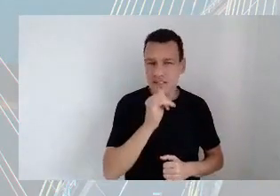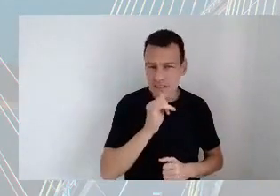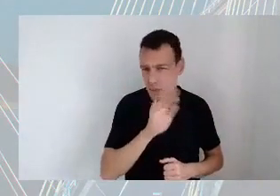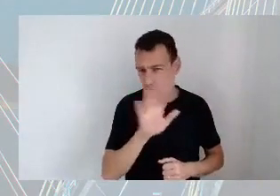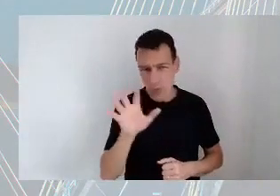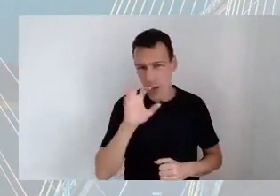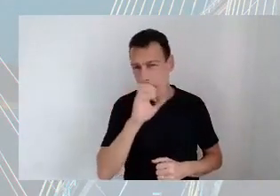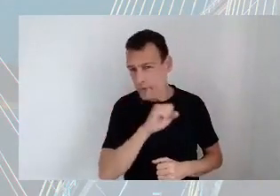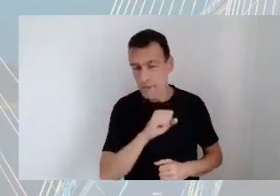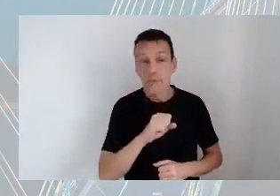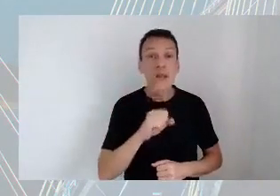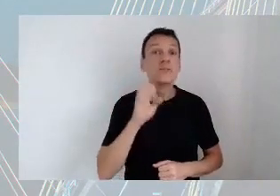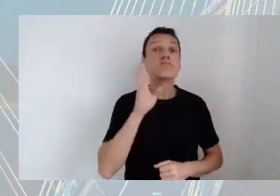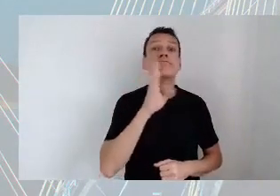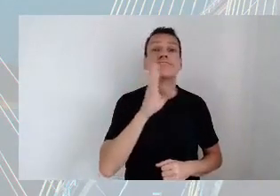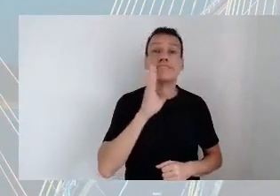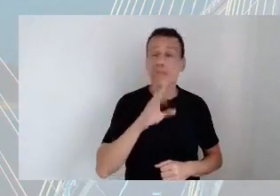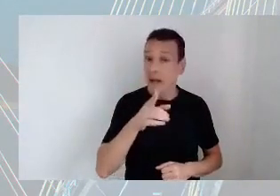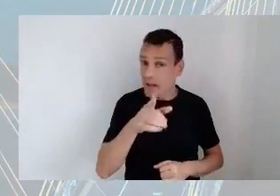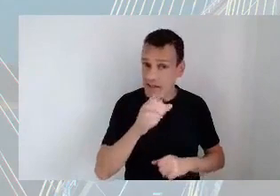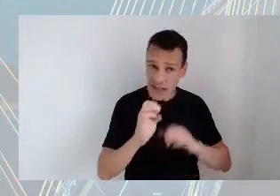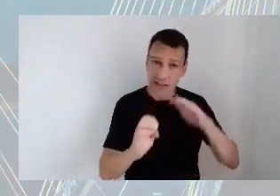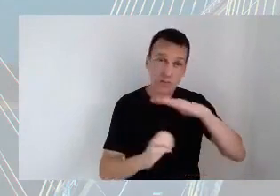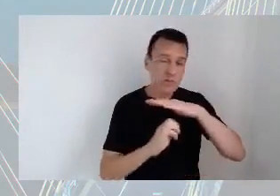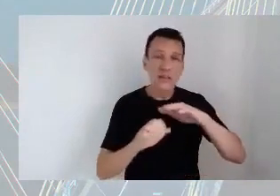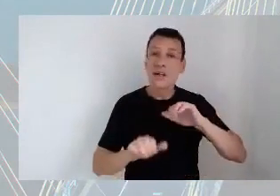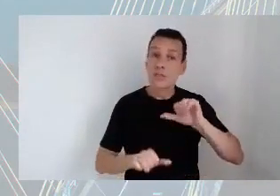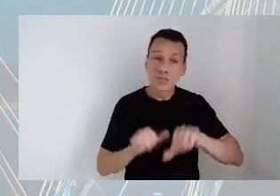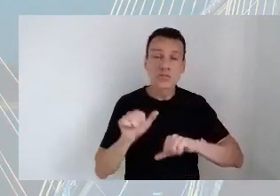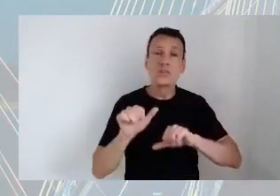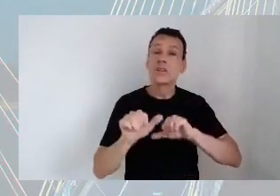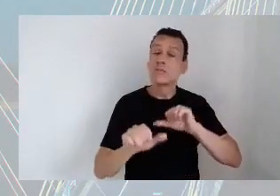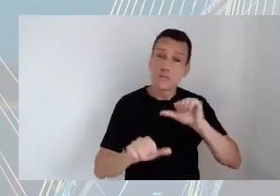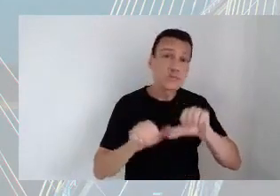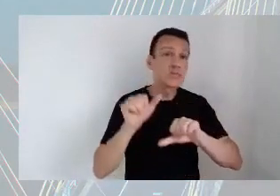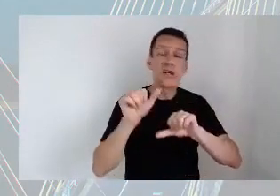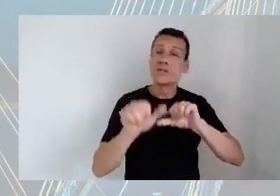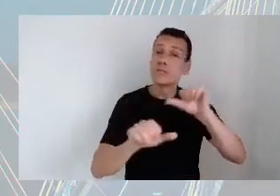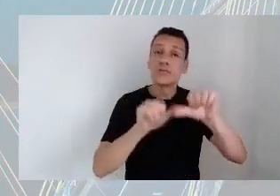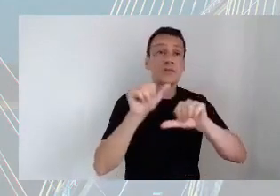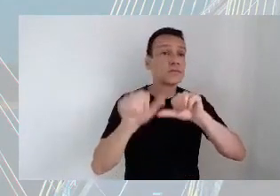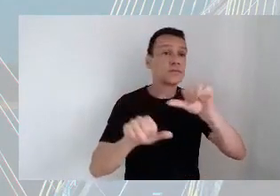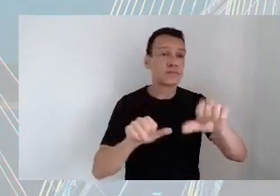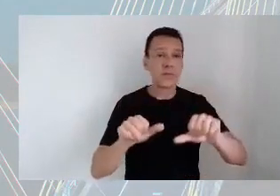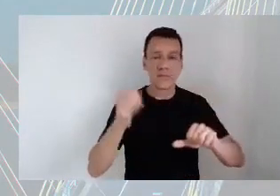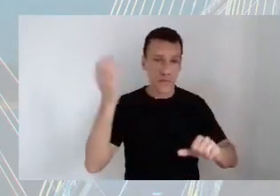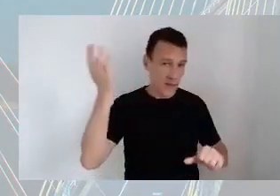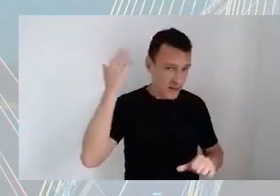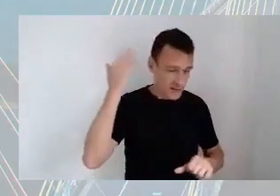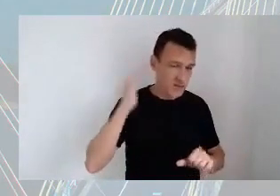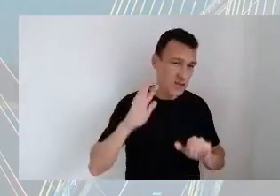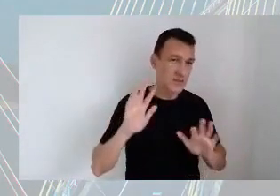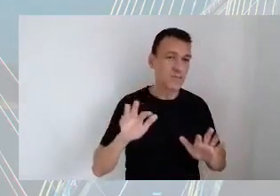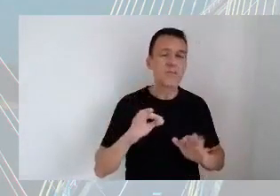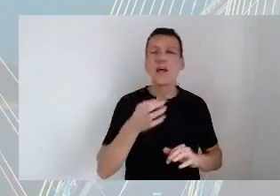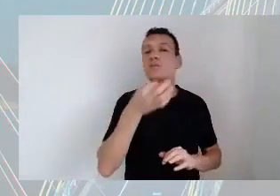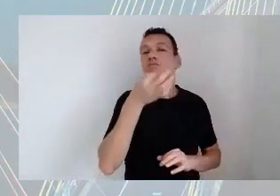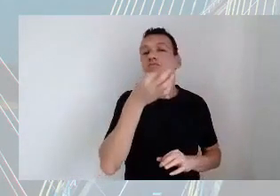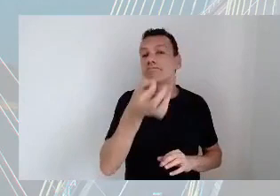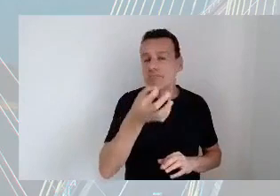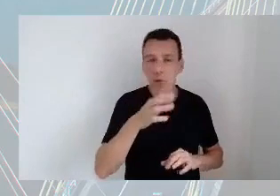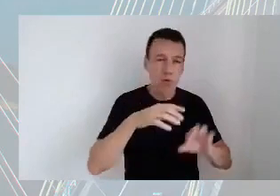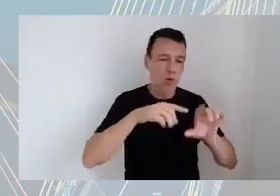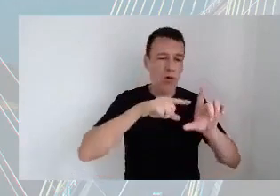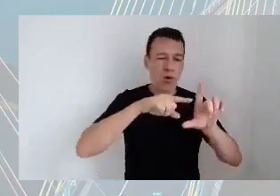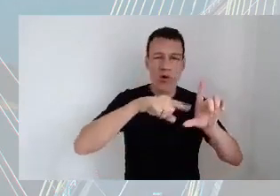empresa foi mudando ao longo do tempo. Então, a gente começou lá o modelo de governança, a sugestão do roadmap estruturante tinha acabado de ser entregue,